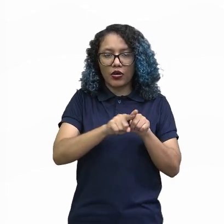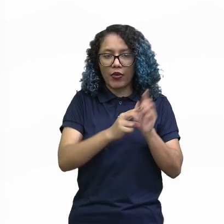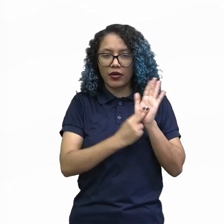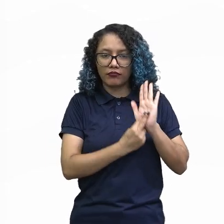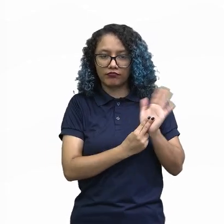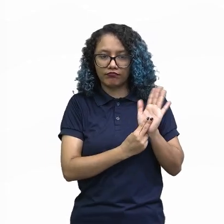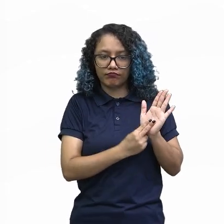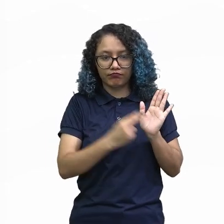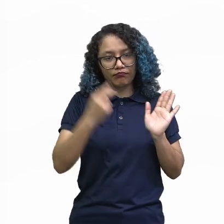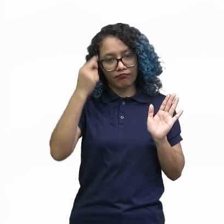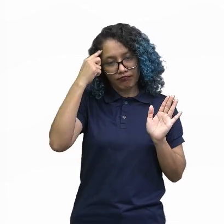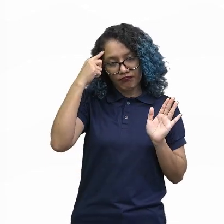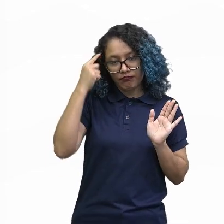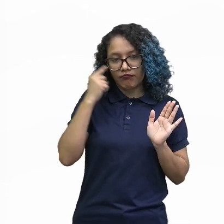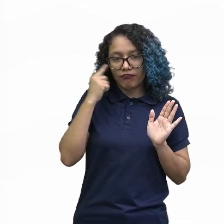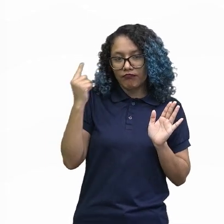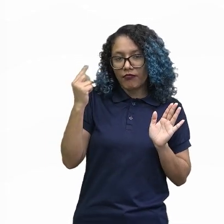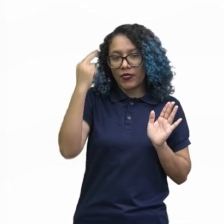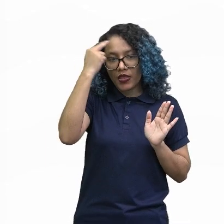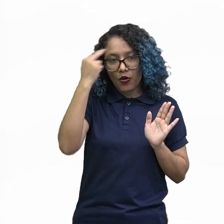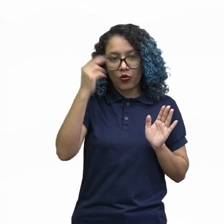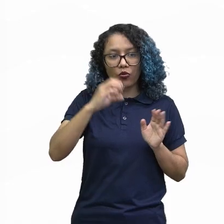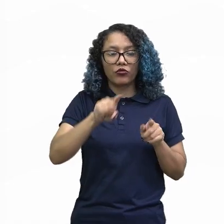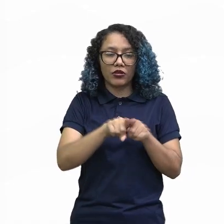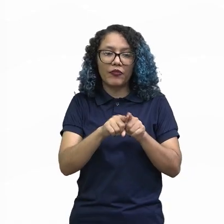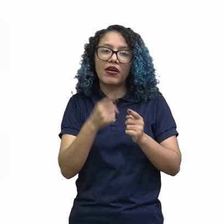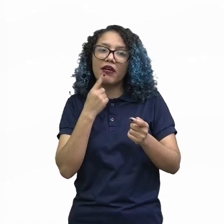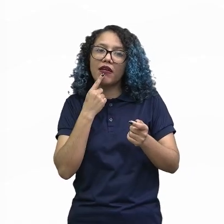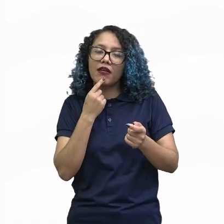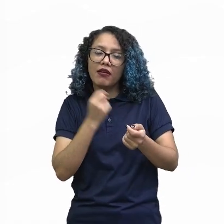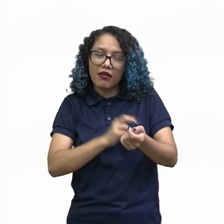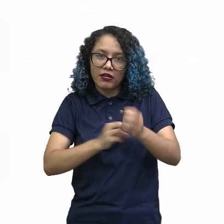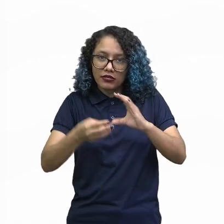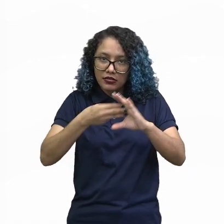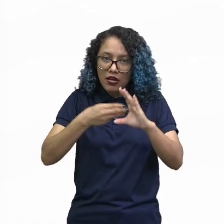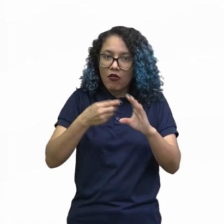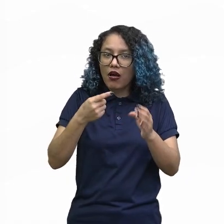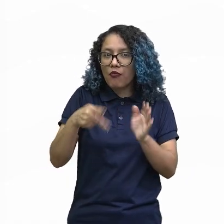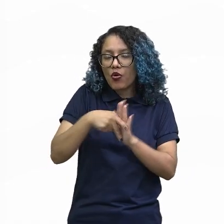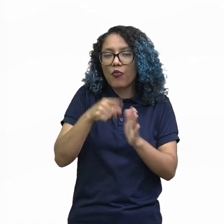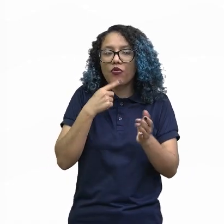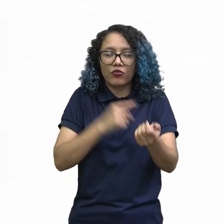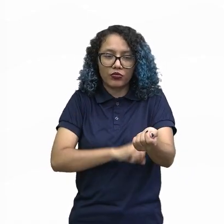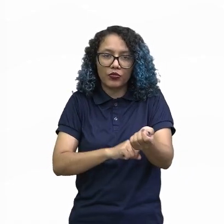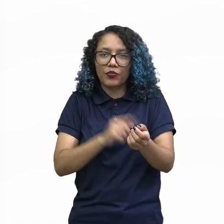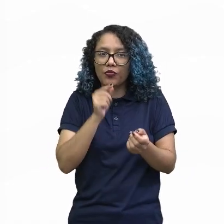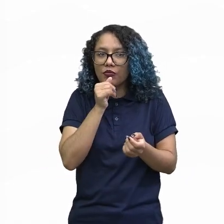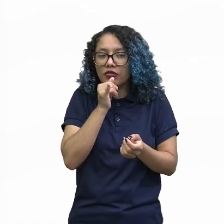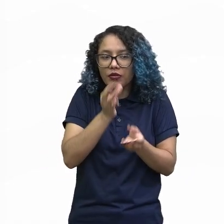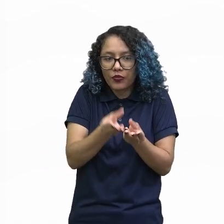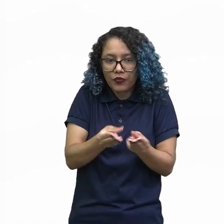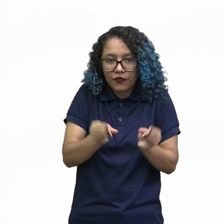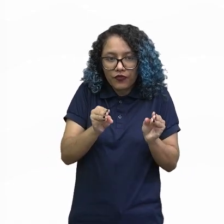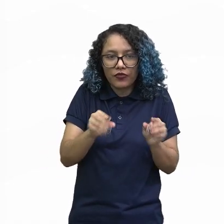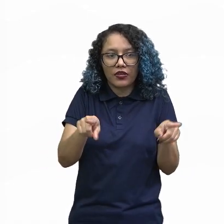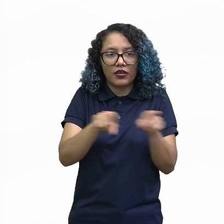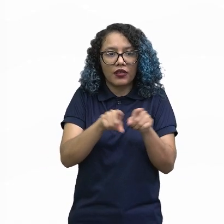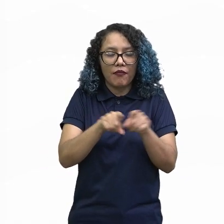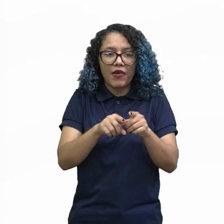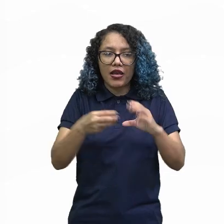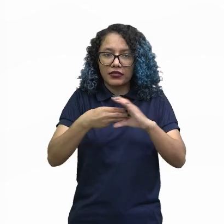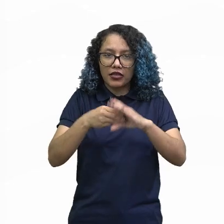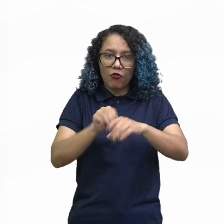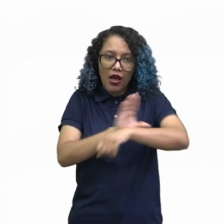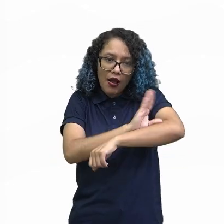como os neurônios, célula sanguínea, né? As células lá do nosso tecido sanguíneo, como as hemácias, por exemplo, e a célula